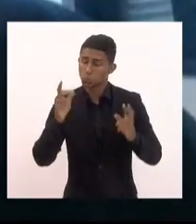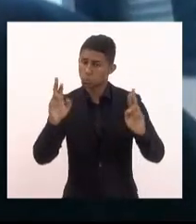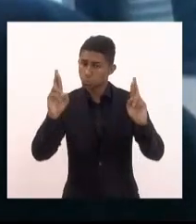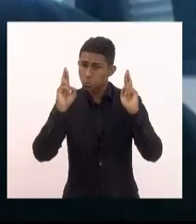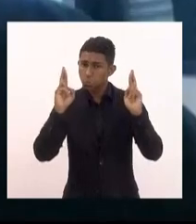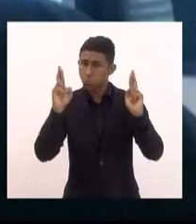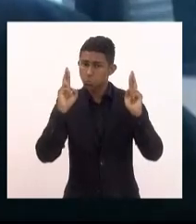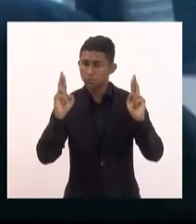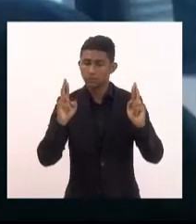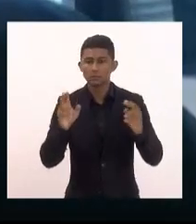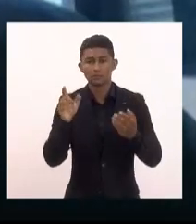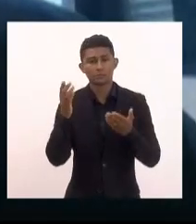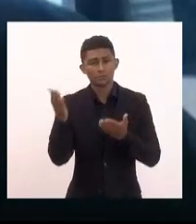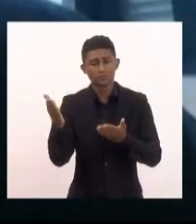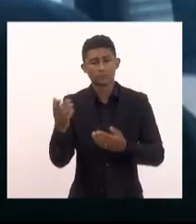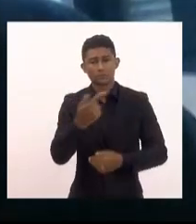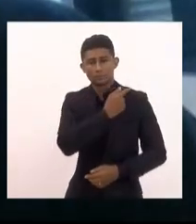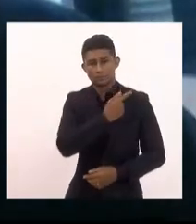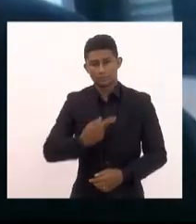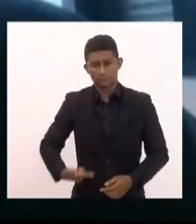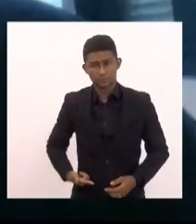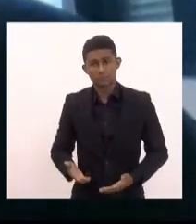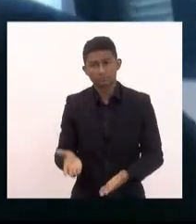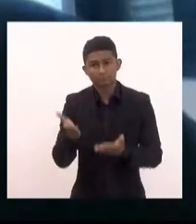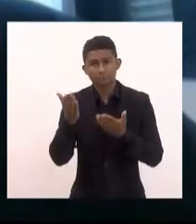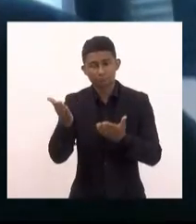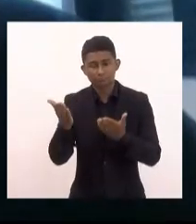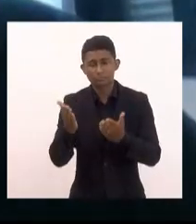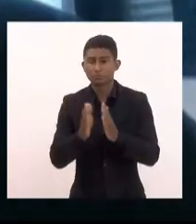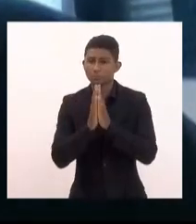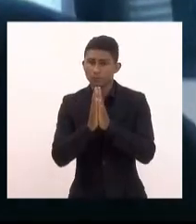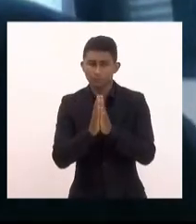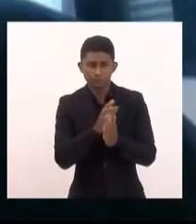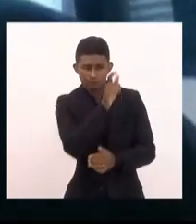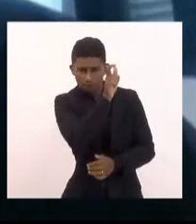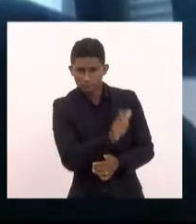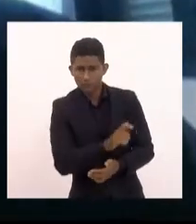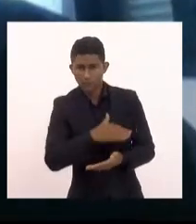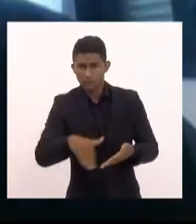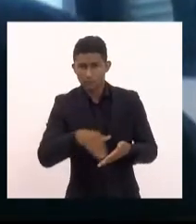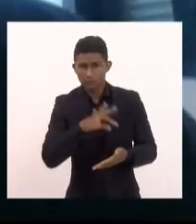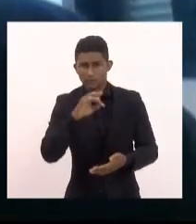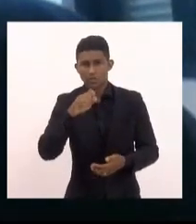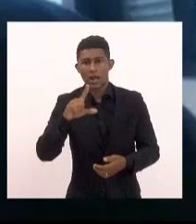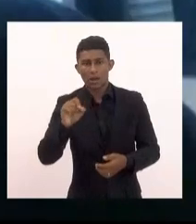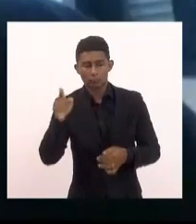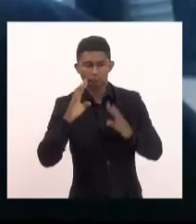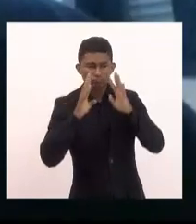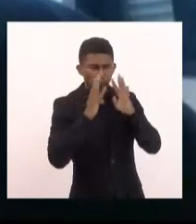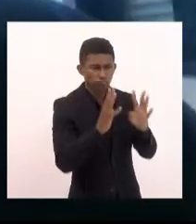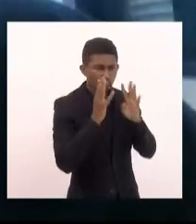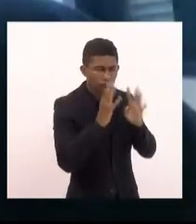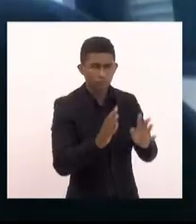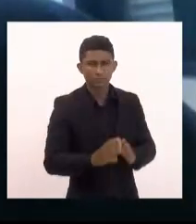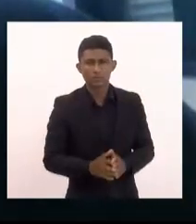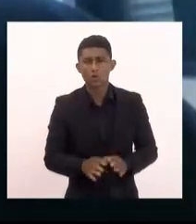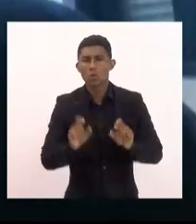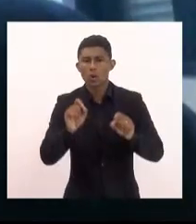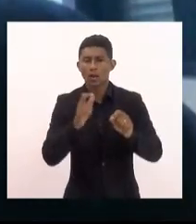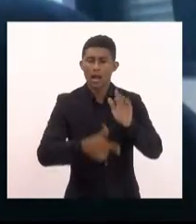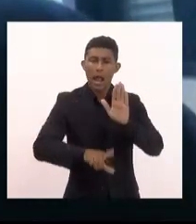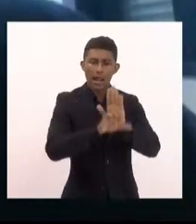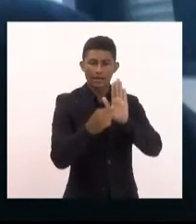que o nosso governador ouça o secretário Tiago Pampolha e não só sancione a